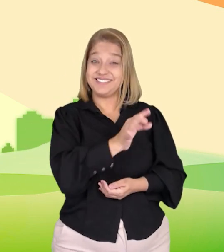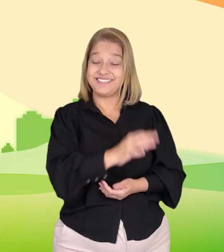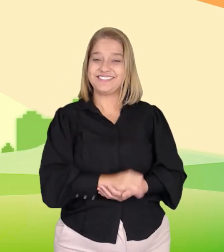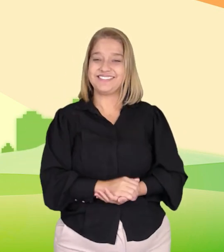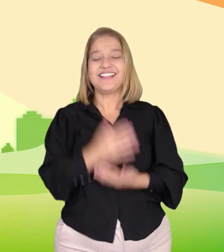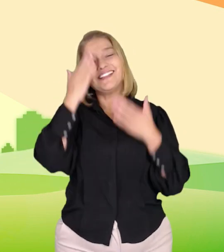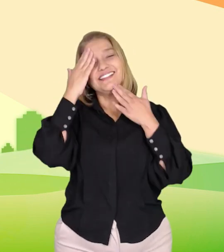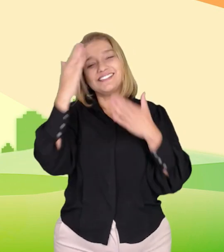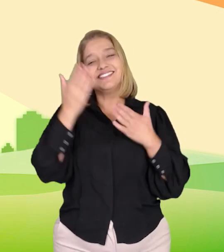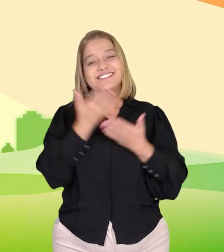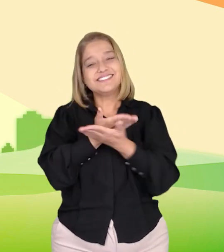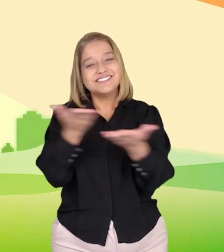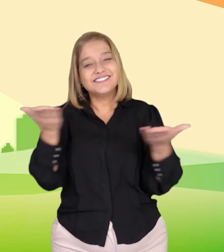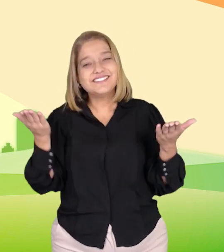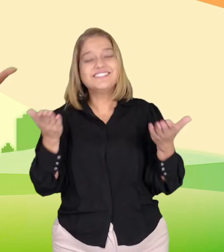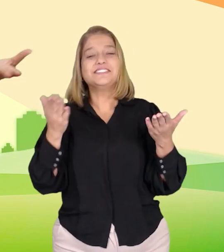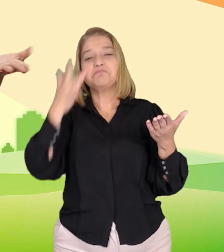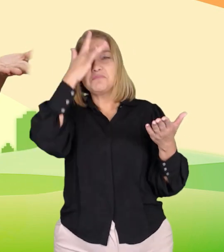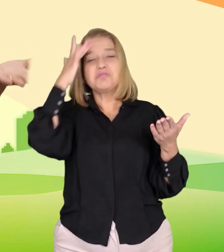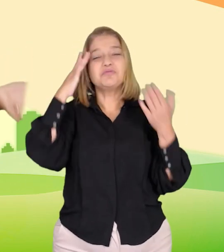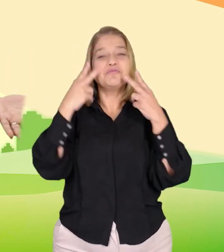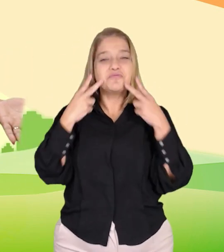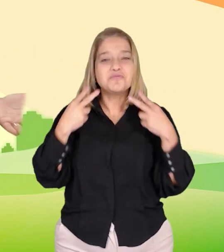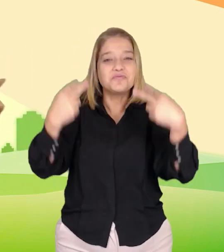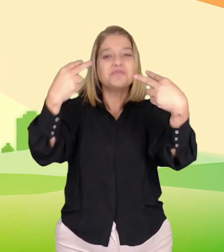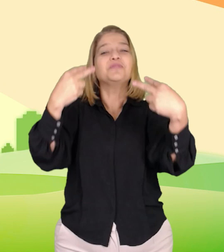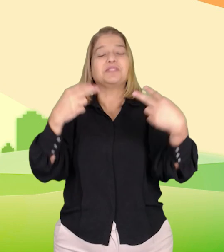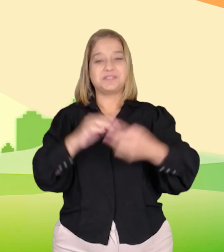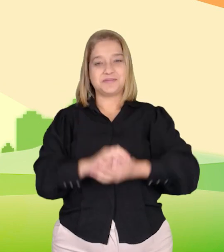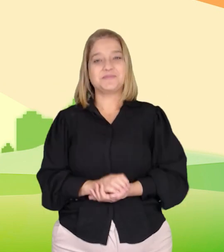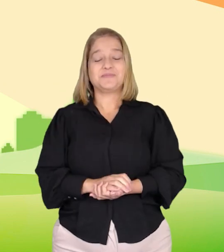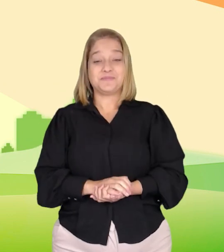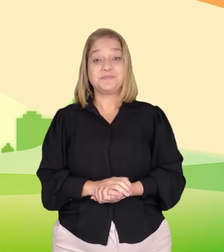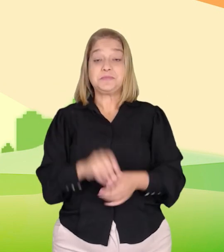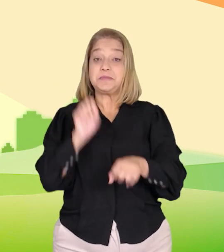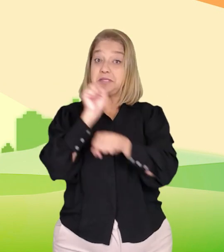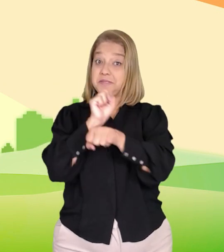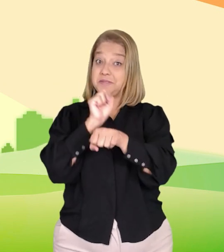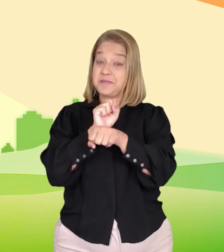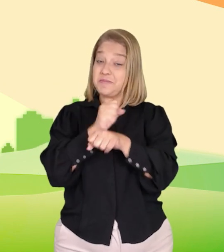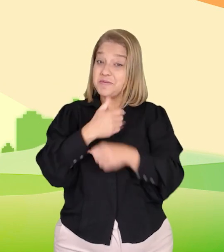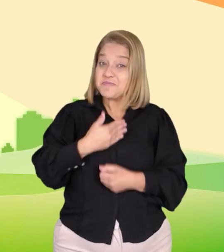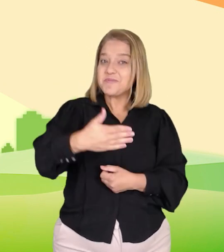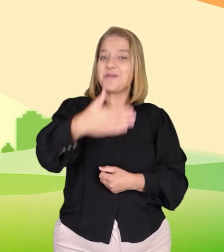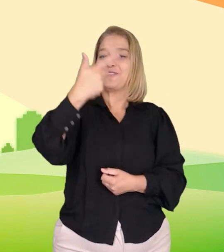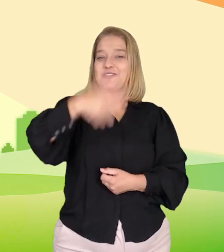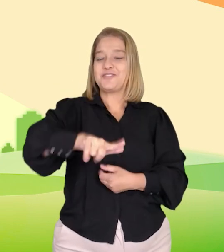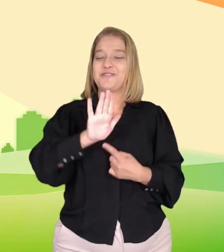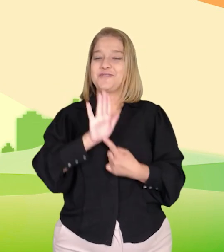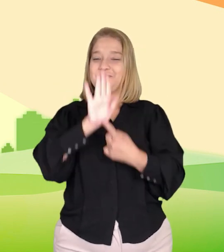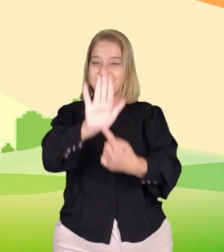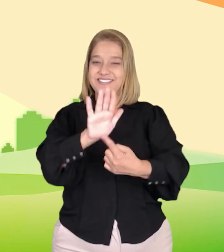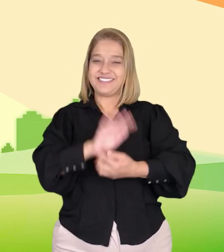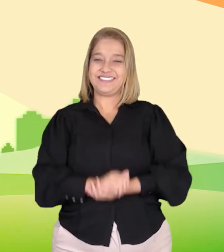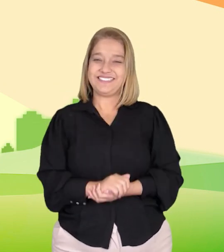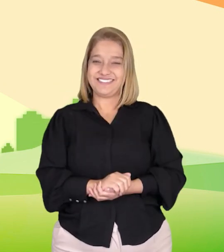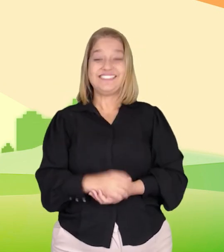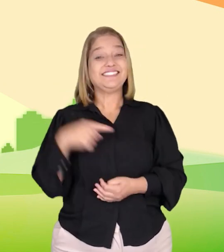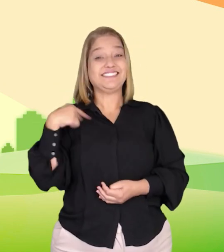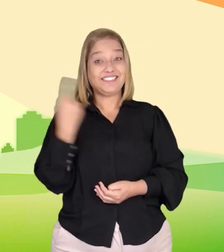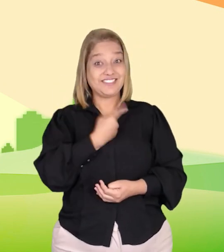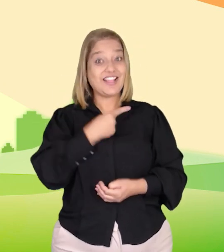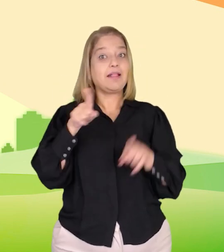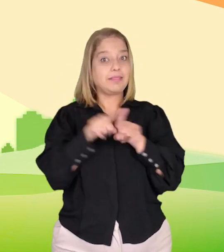vida. Exatamente. Pessoal, agradecemos a audiência de vocês até aqui e esperamos vocês